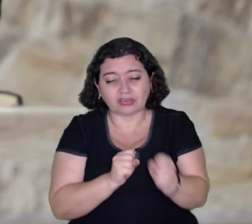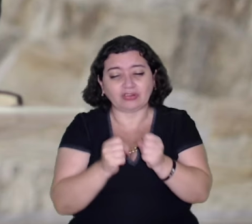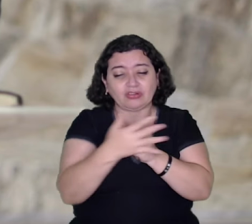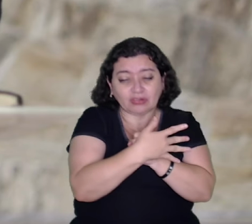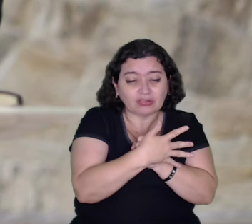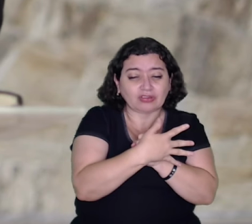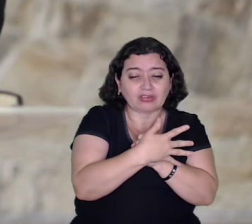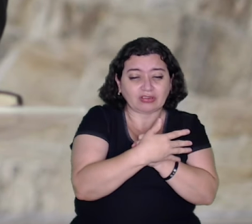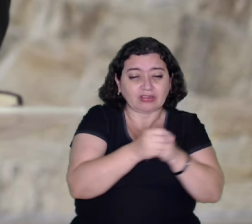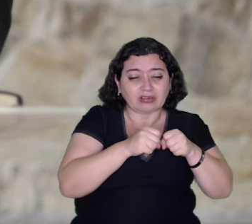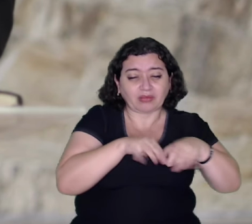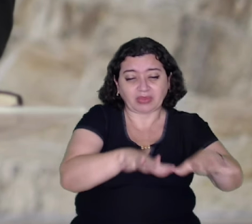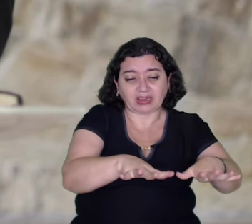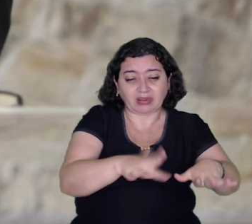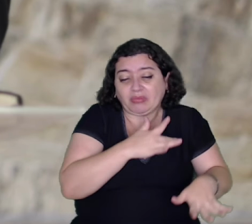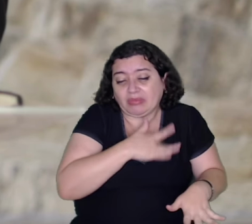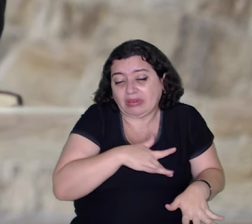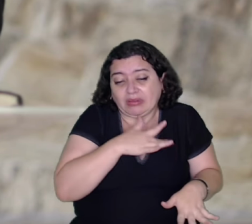medo?